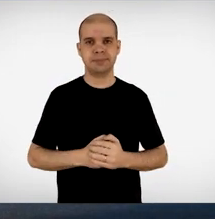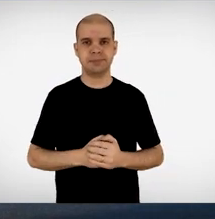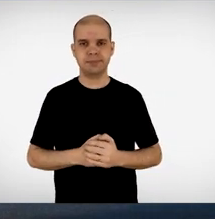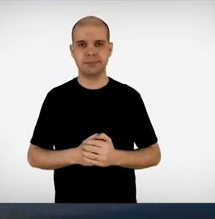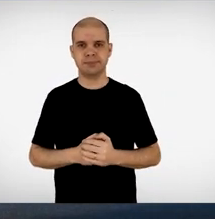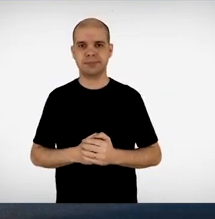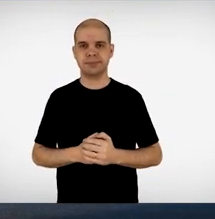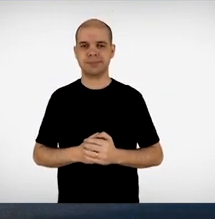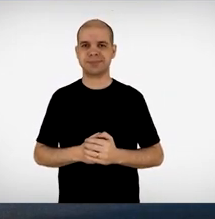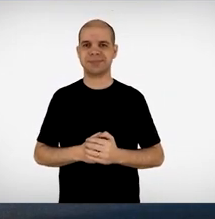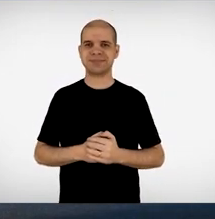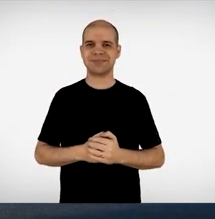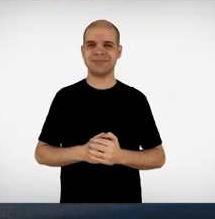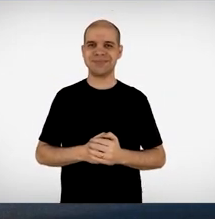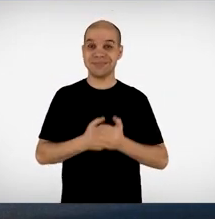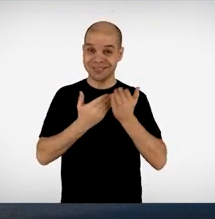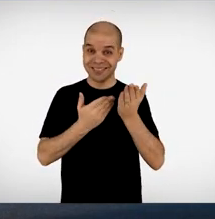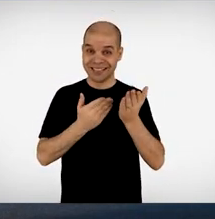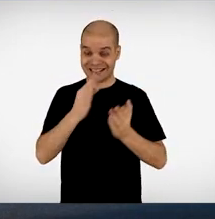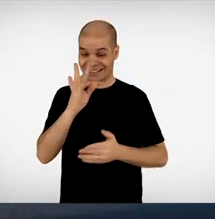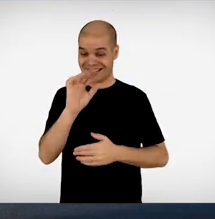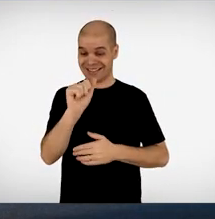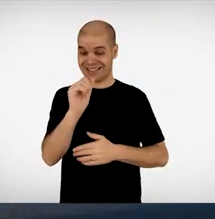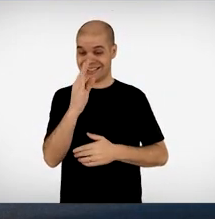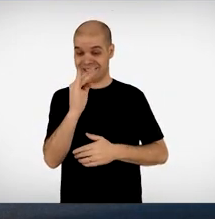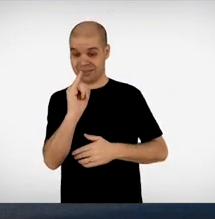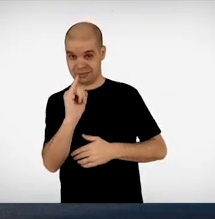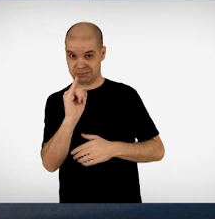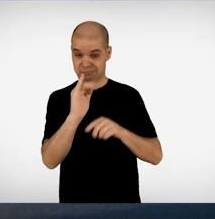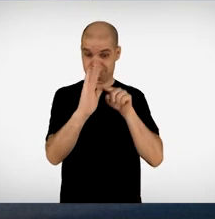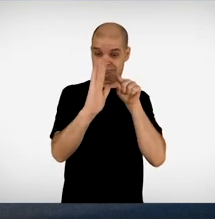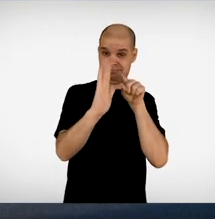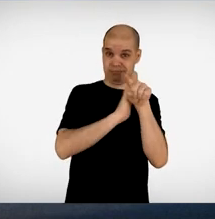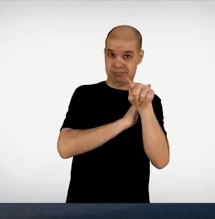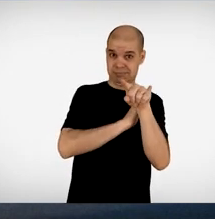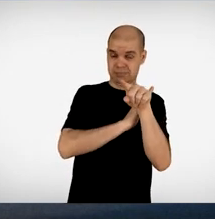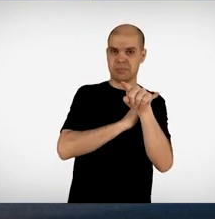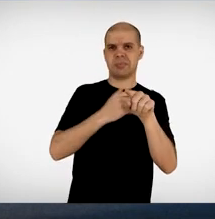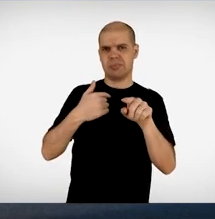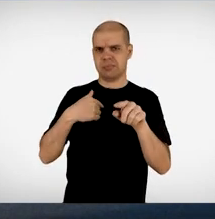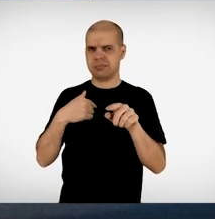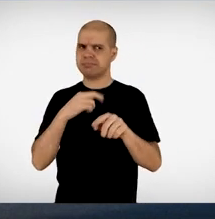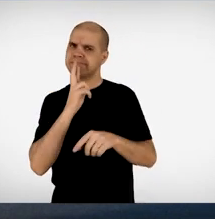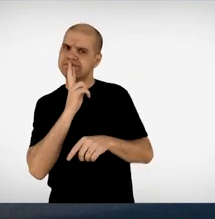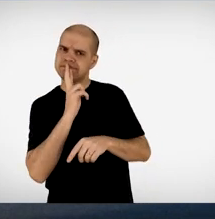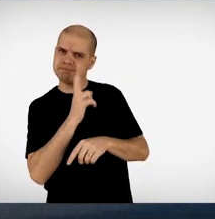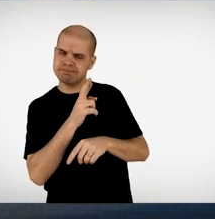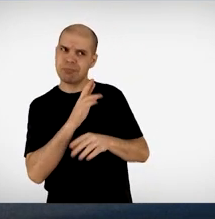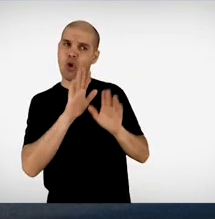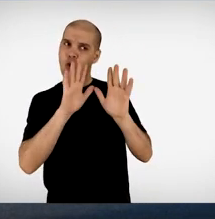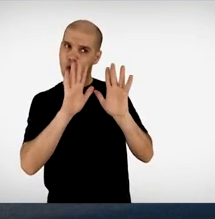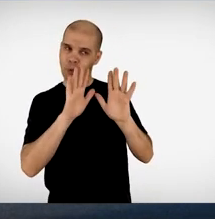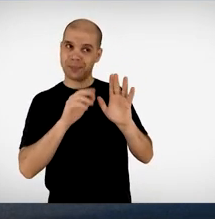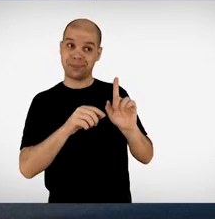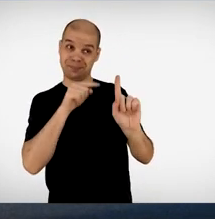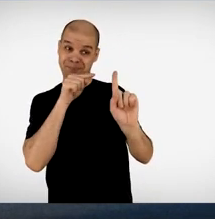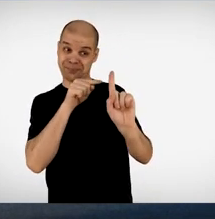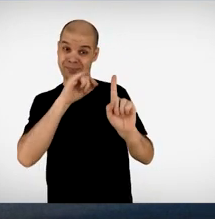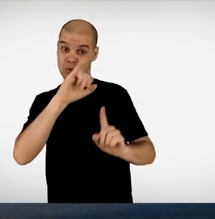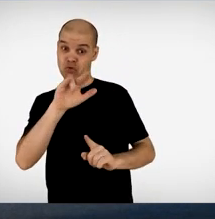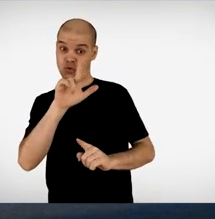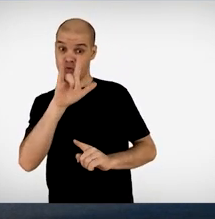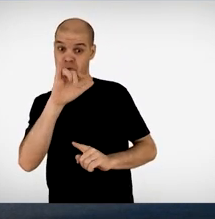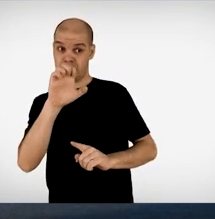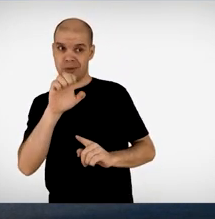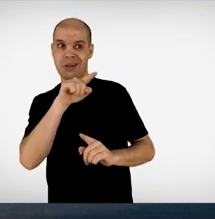nenhum. Eu queria dar uma resposta para a Tati. Tati, eu acho que ela tinha um certo problema com o